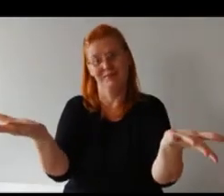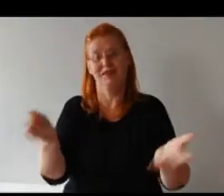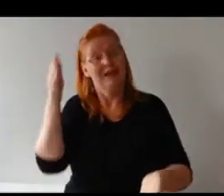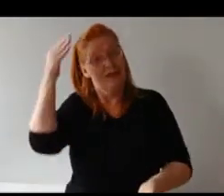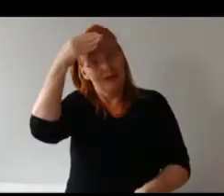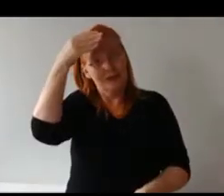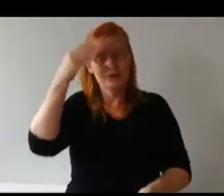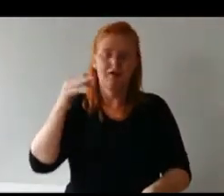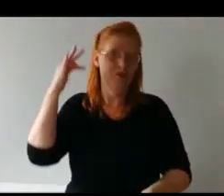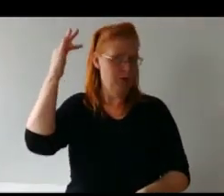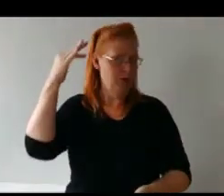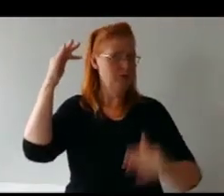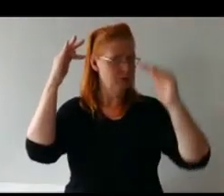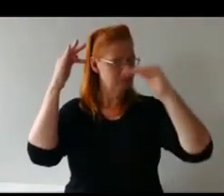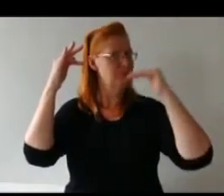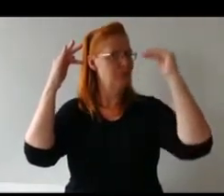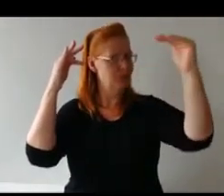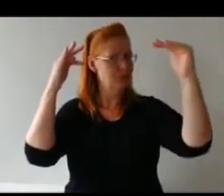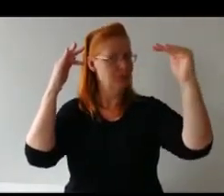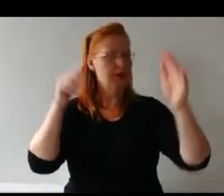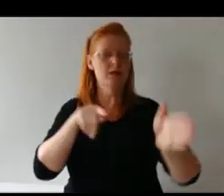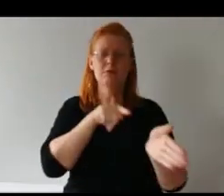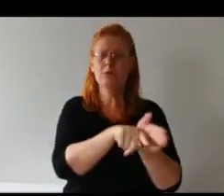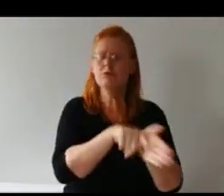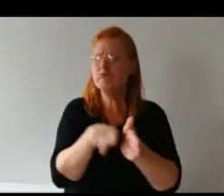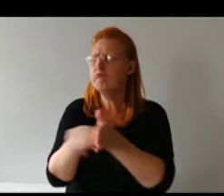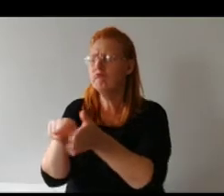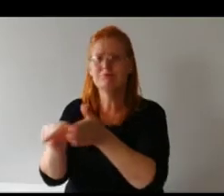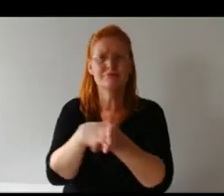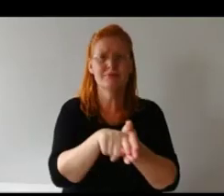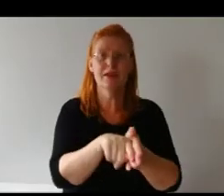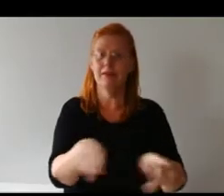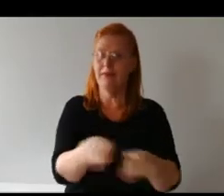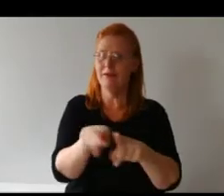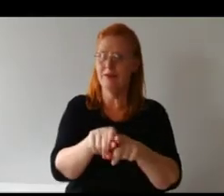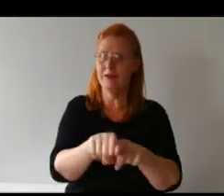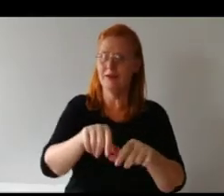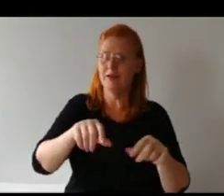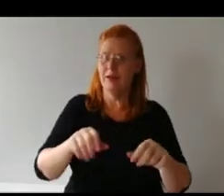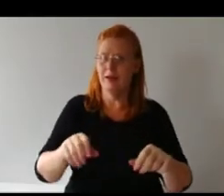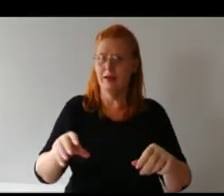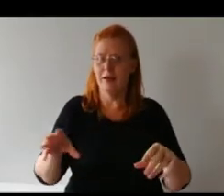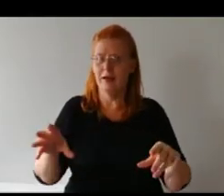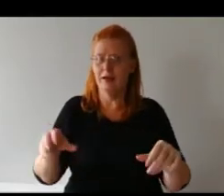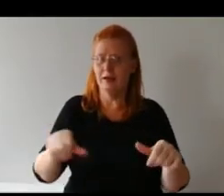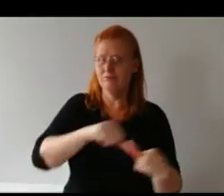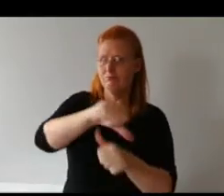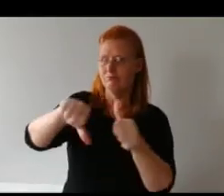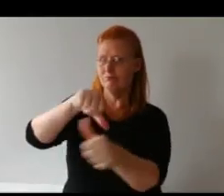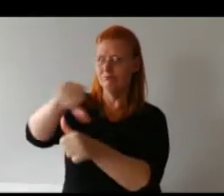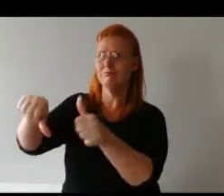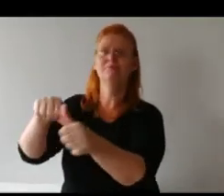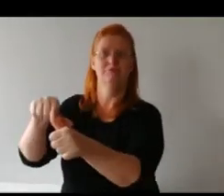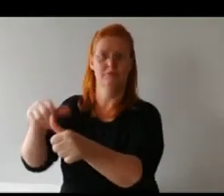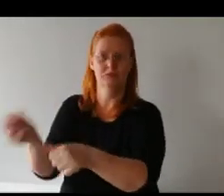Deleuze foi um grande filósofo, questionador e reformulador. Para ele, e um dos seus